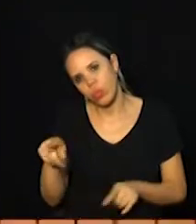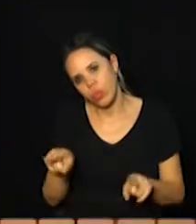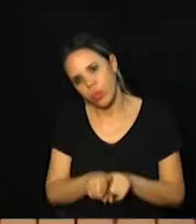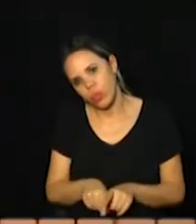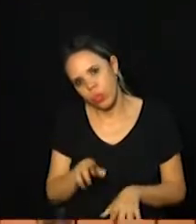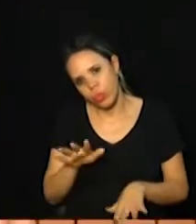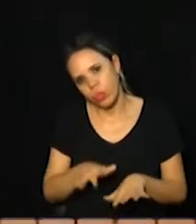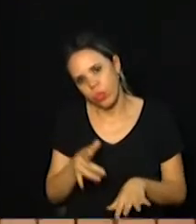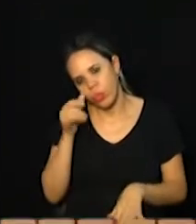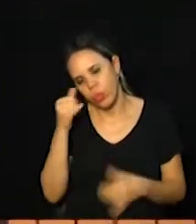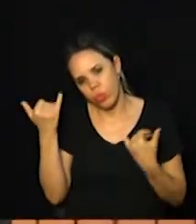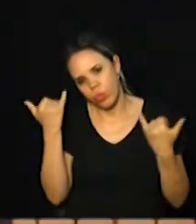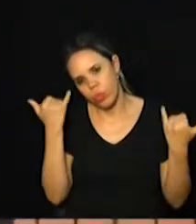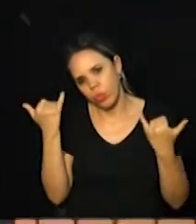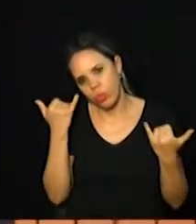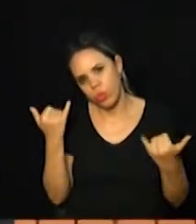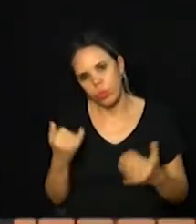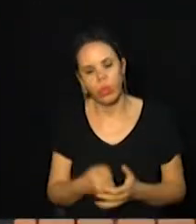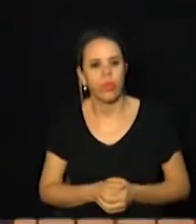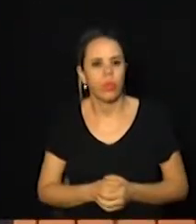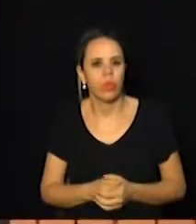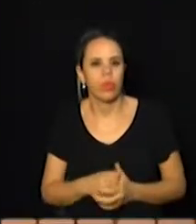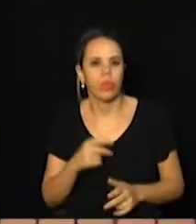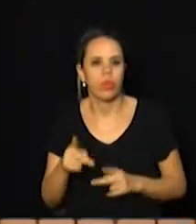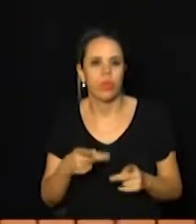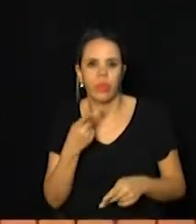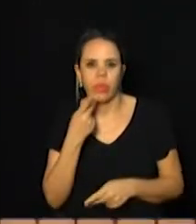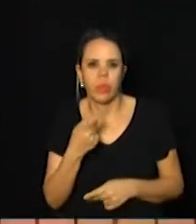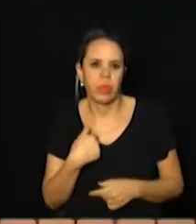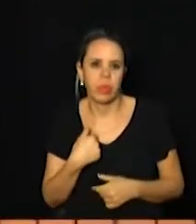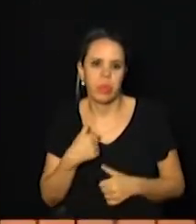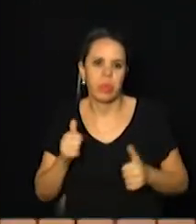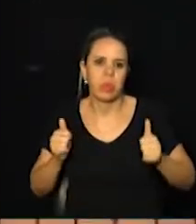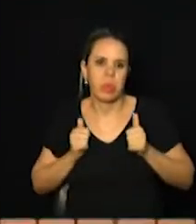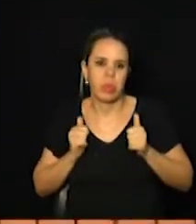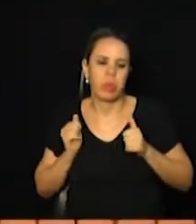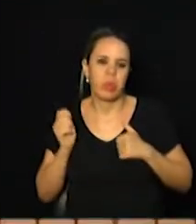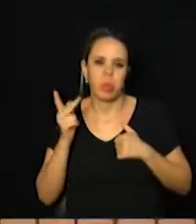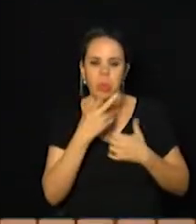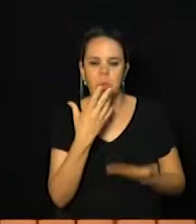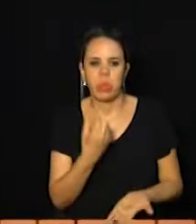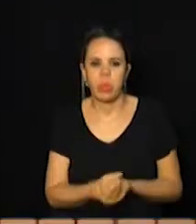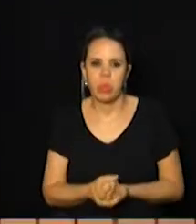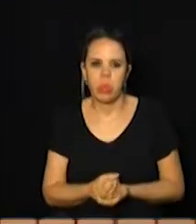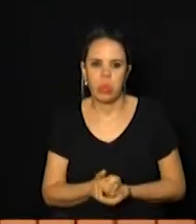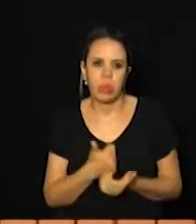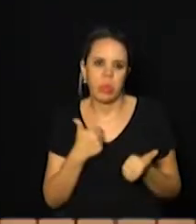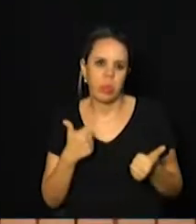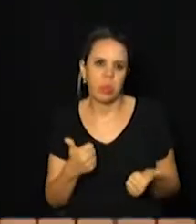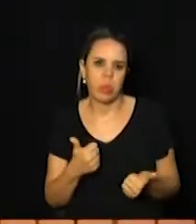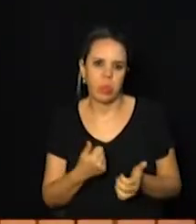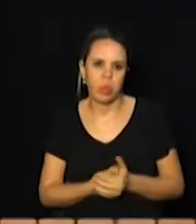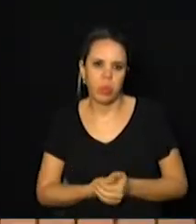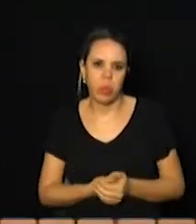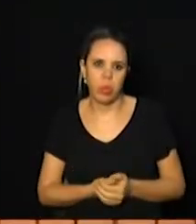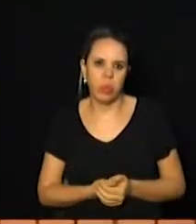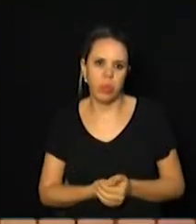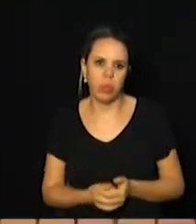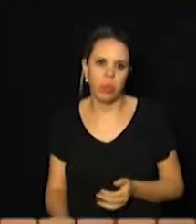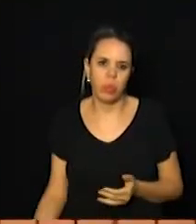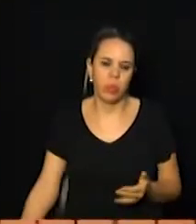às vezes eu escuto viu vereador em algumas pessoas Tá mas eu sou aposentado eu recebo eu tô de boa cara